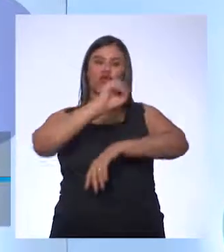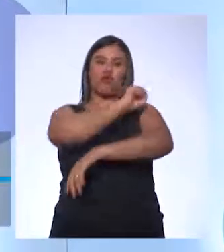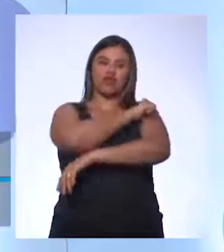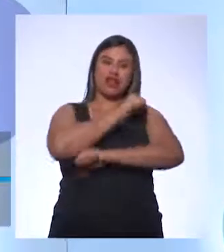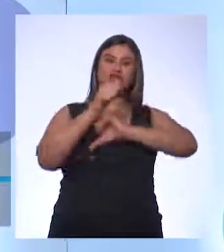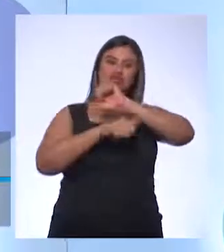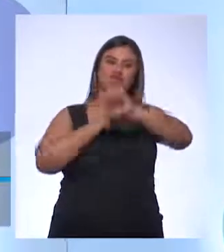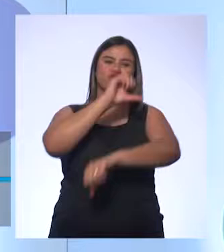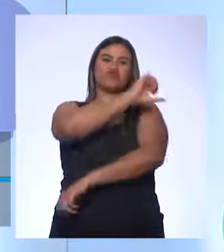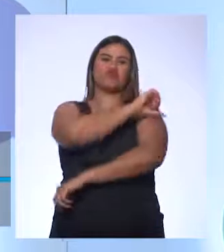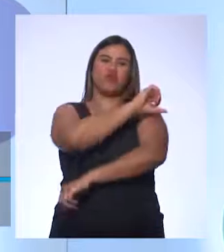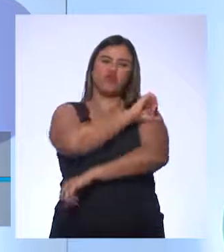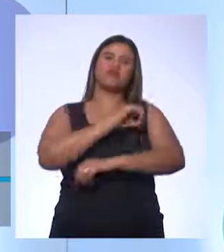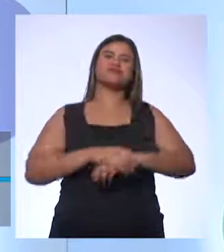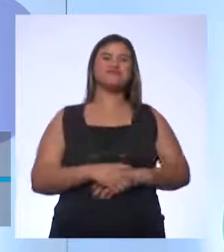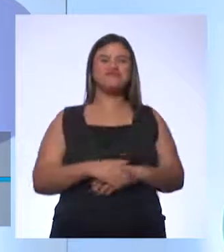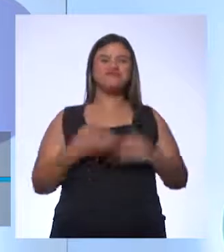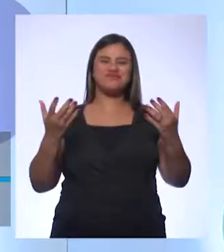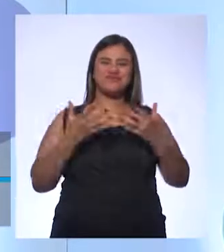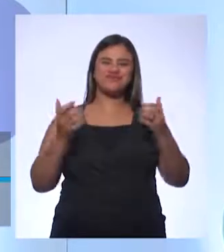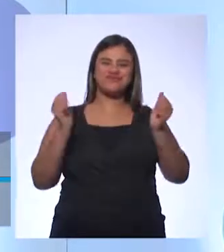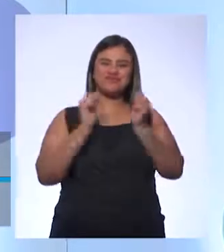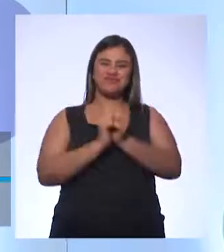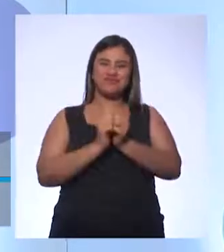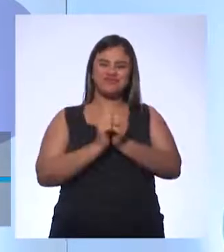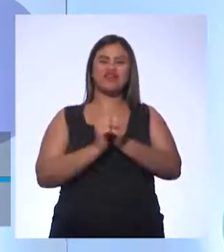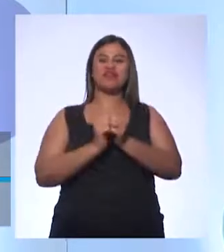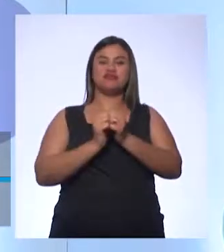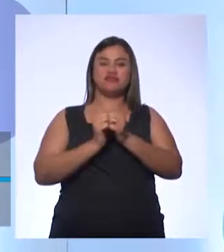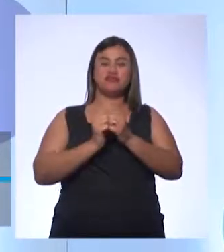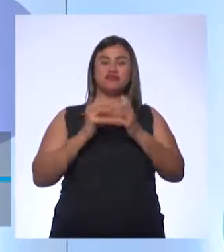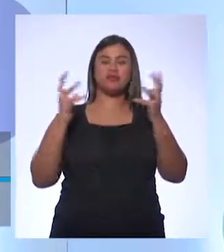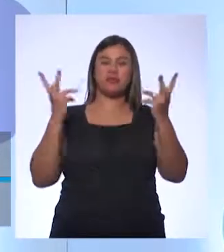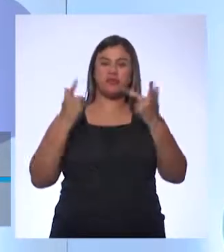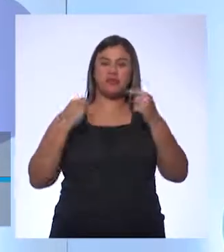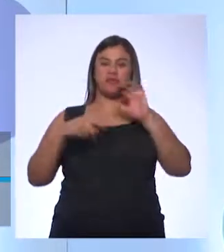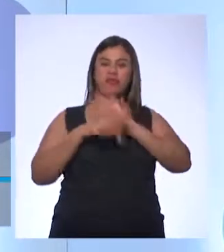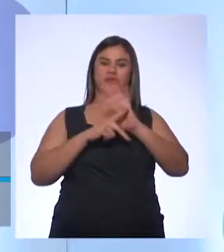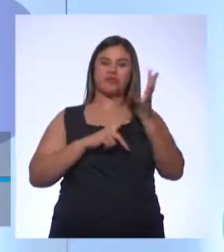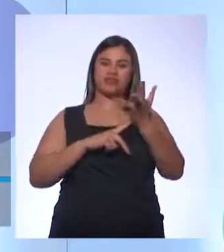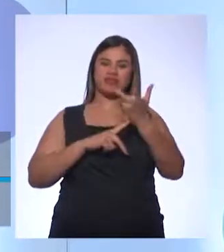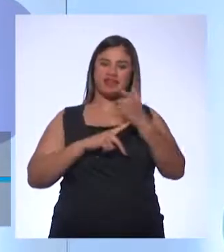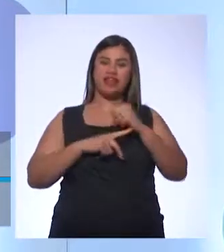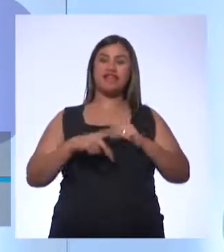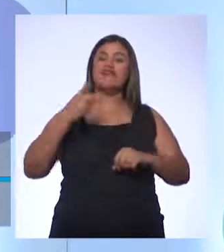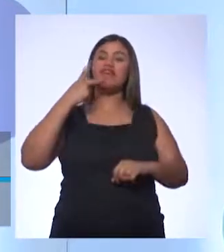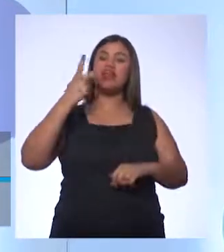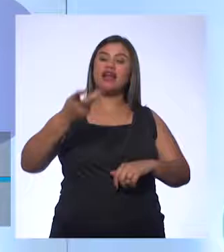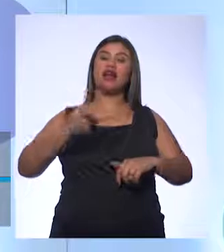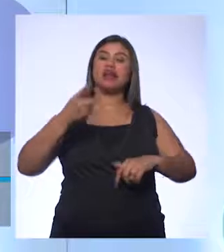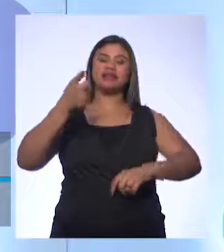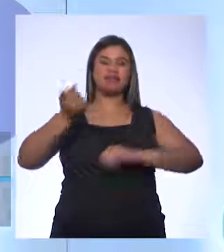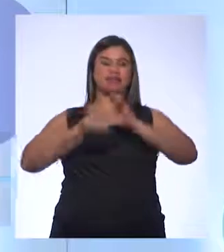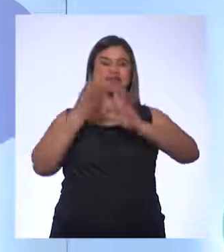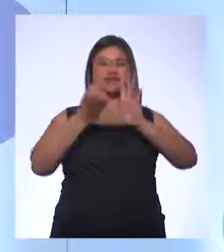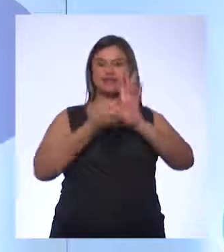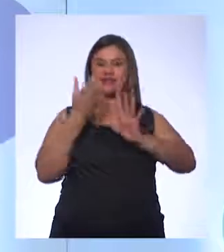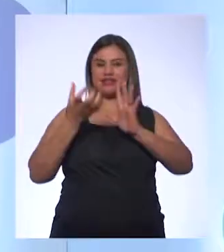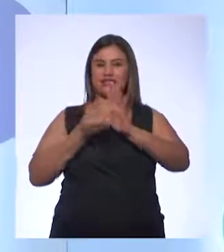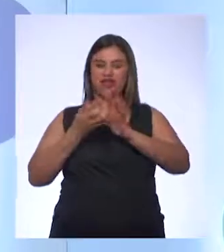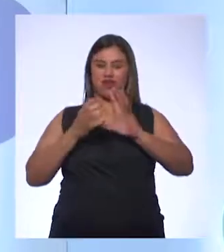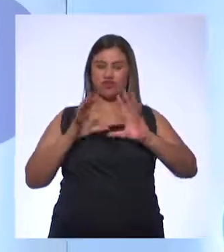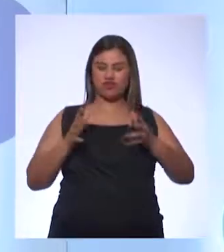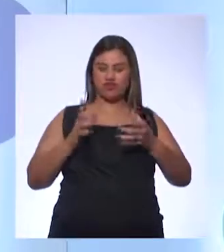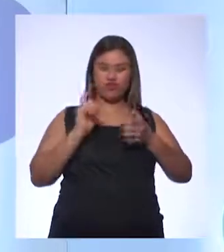que estão aqui conosco, participando desta aula, que vai ser maravilhosa, de artes. Falaremos de criação, né, de